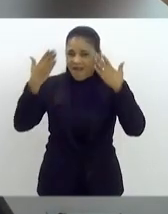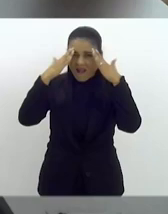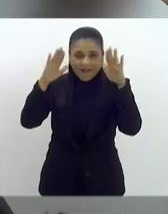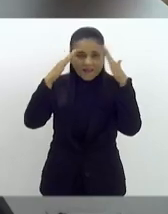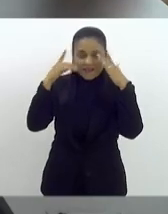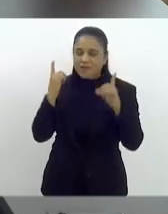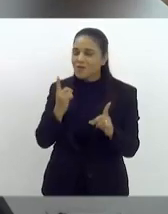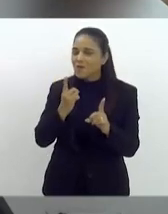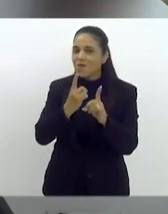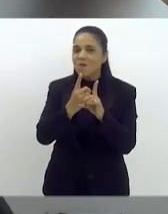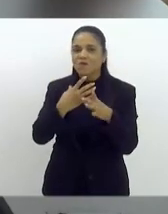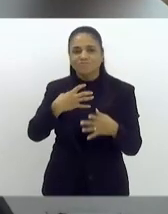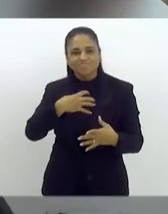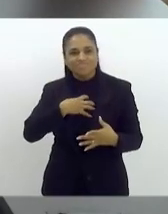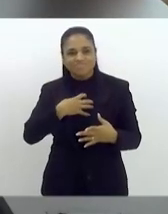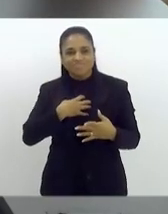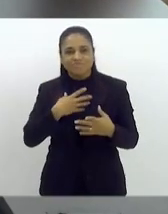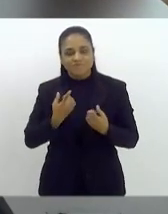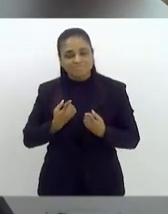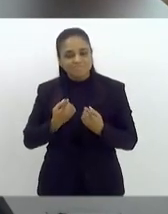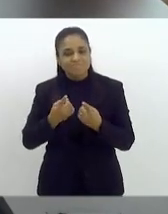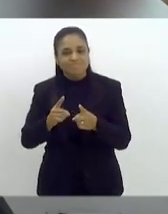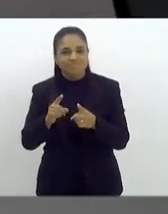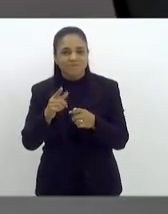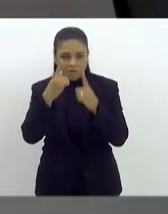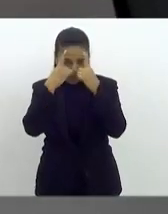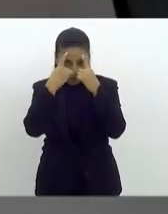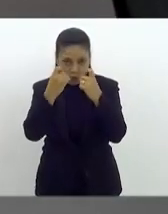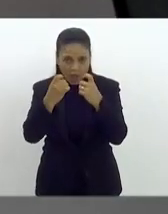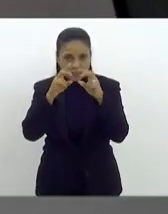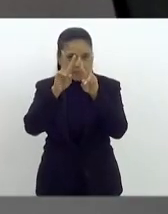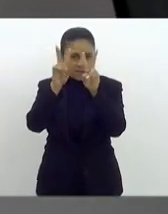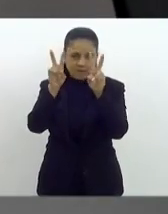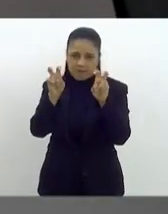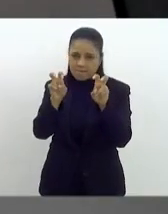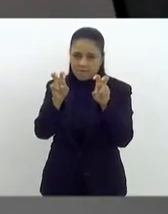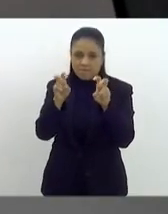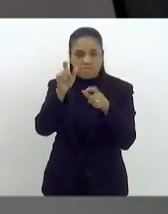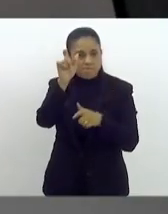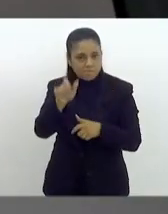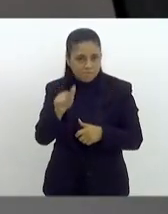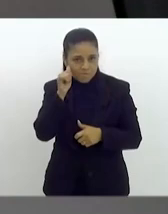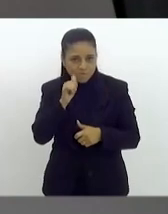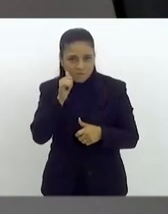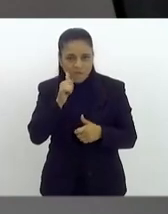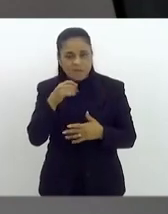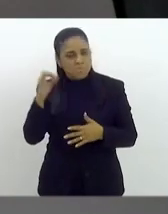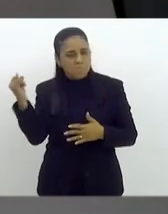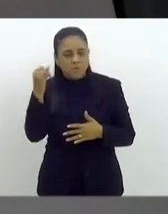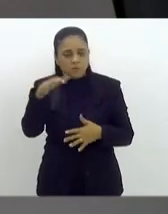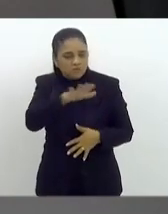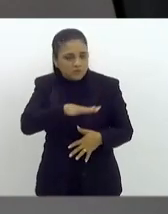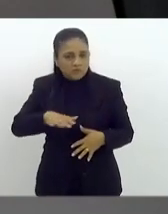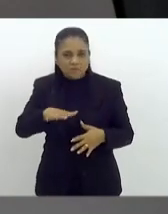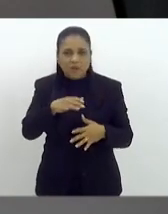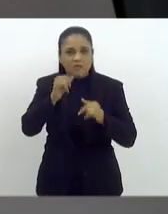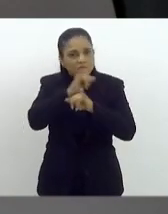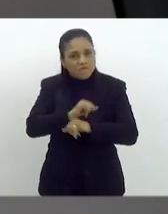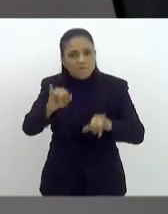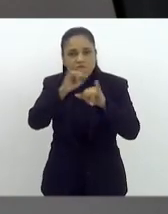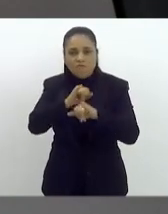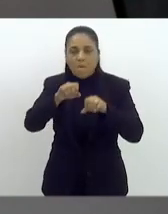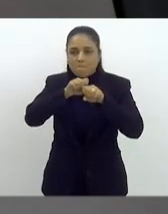desses encontros e falar sobre a violência contra mulher é importante esses espaços né para que a gente possa também disseminar a informação